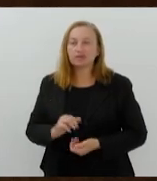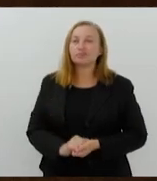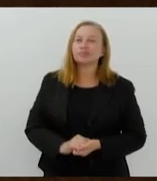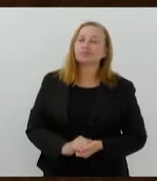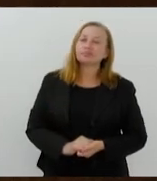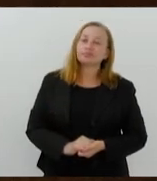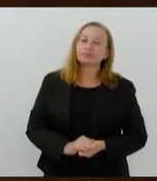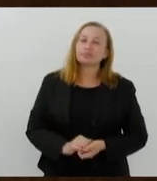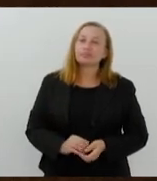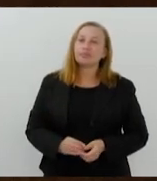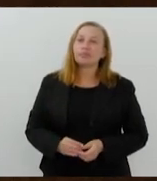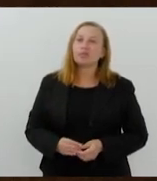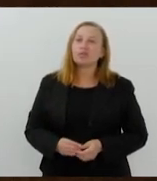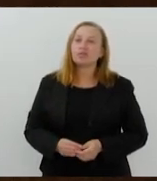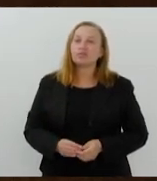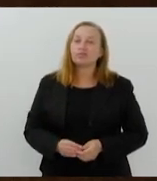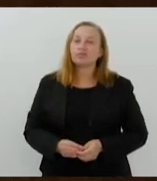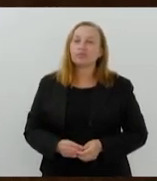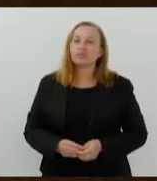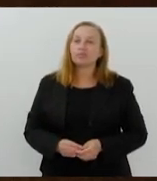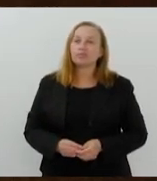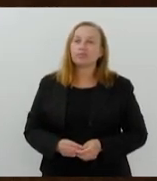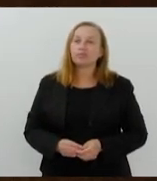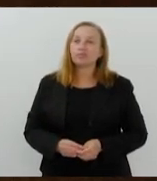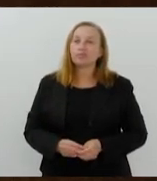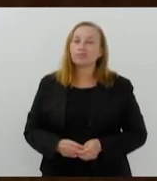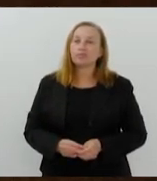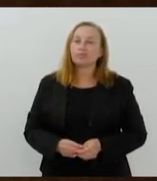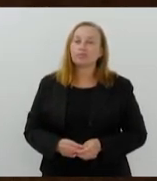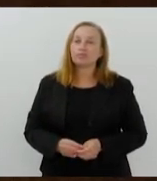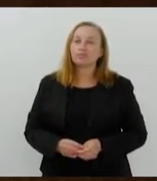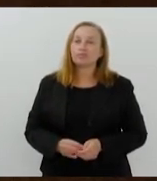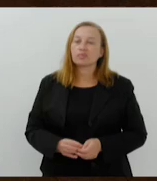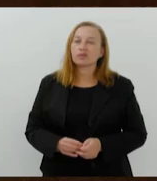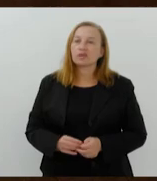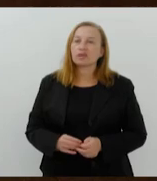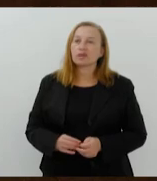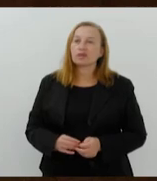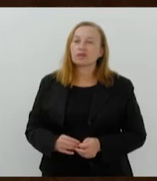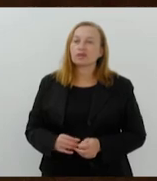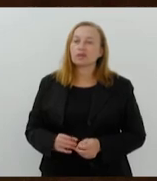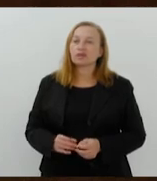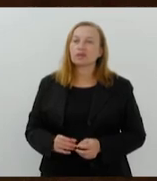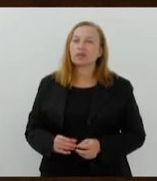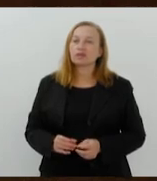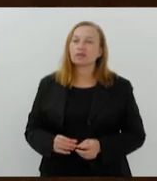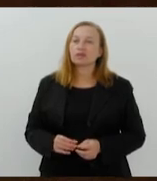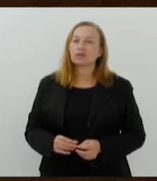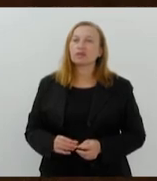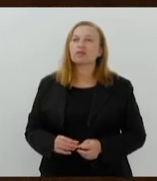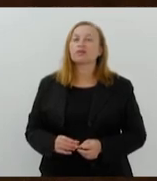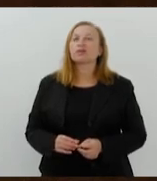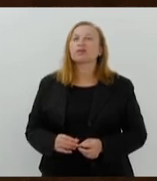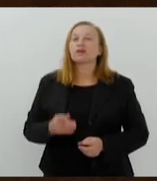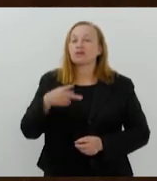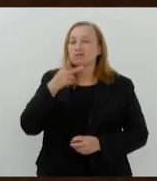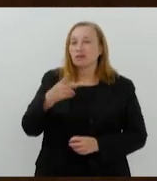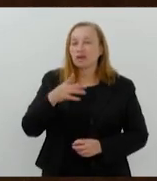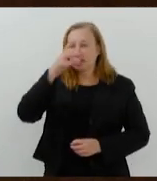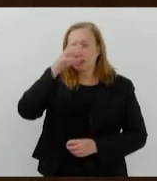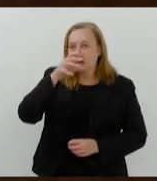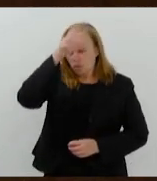nossa querida deputada, que inclusive está com sede lá em Itaboraí. E dizer, tia Ju,